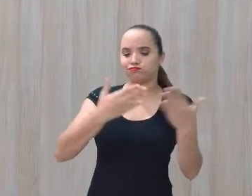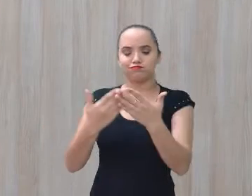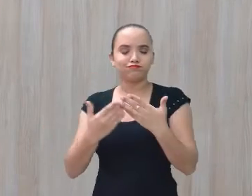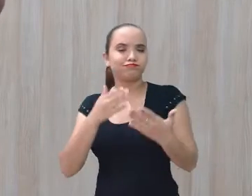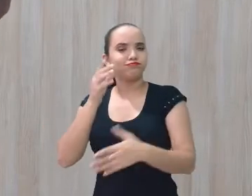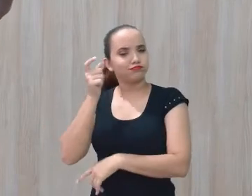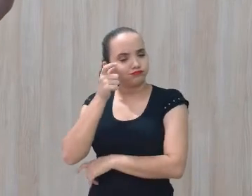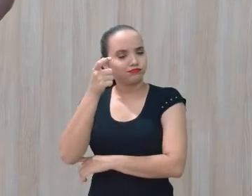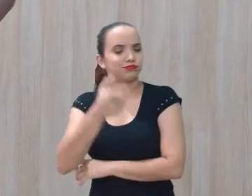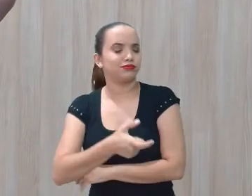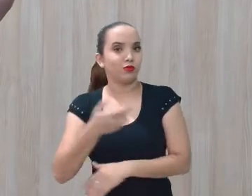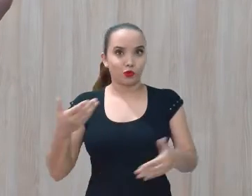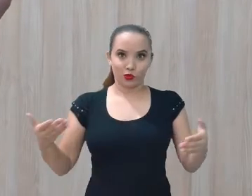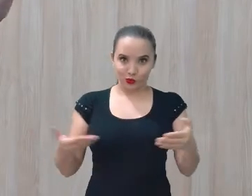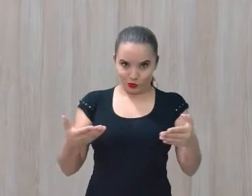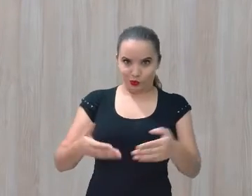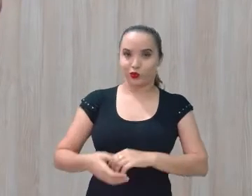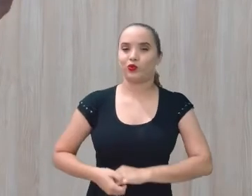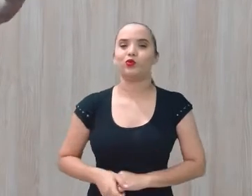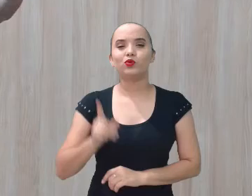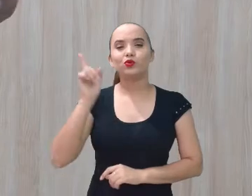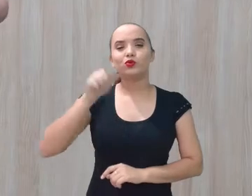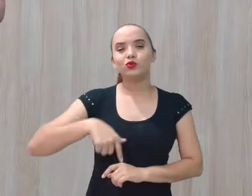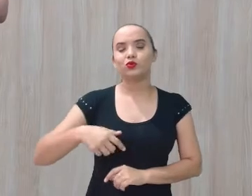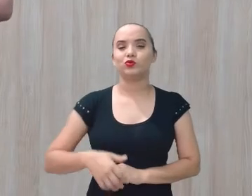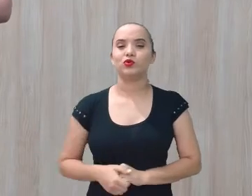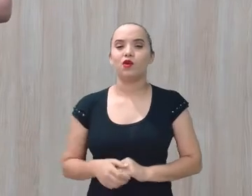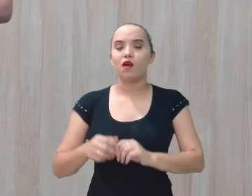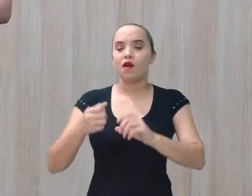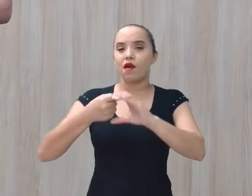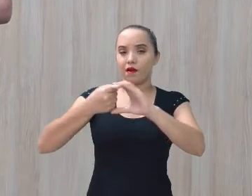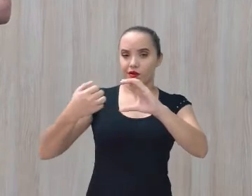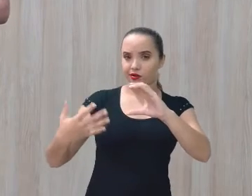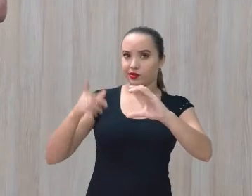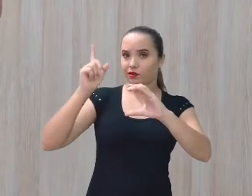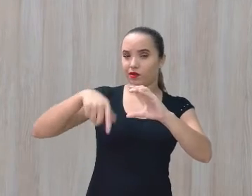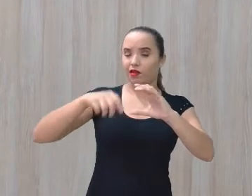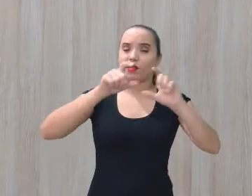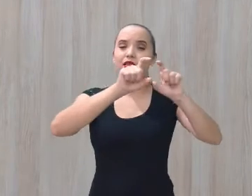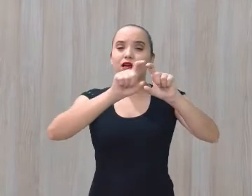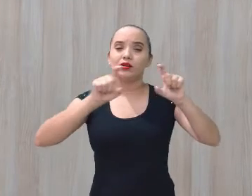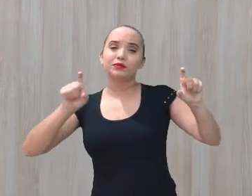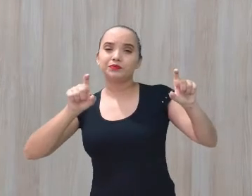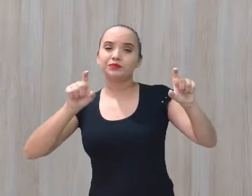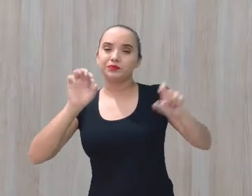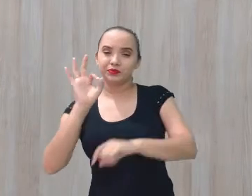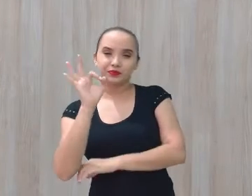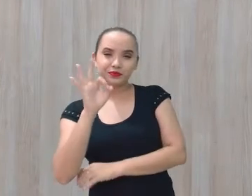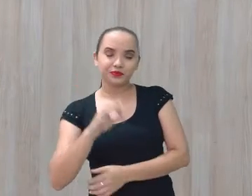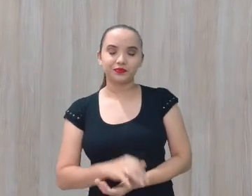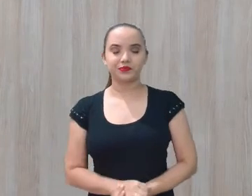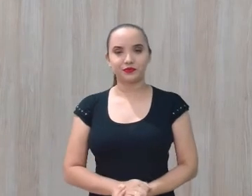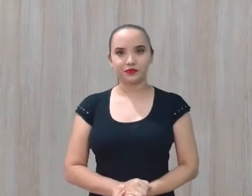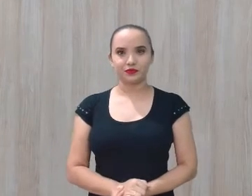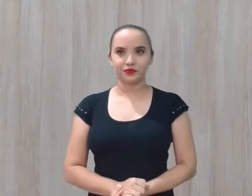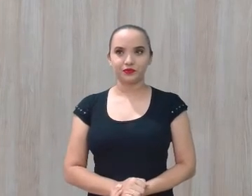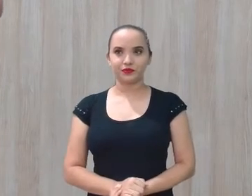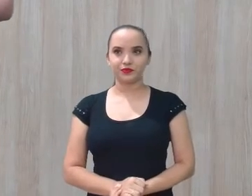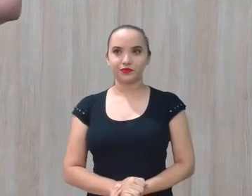E hoje, esse elemento é a tirinha. Então,